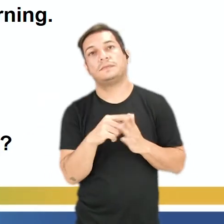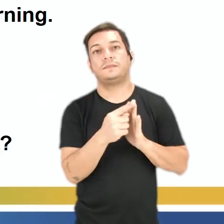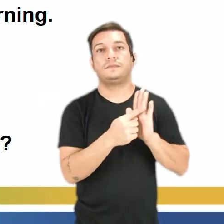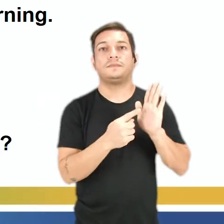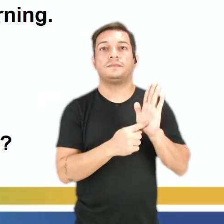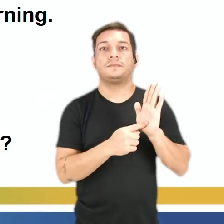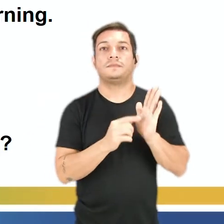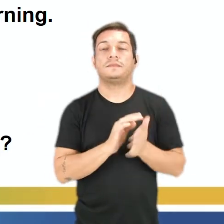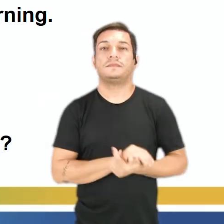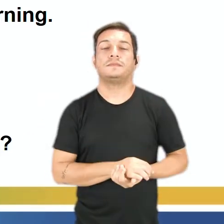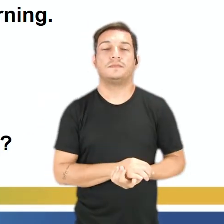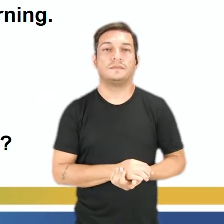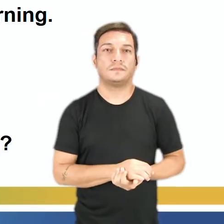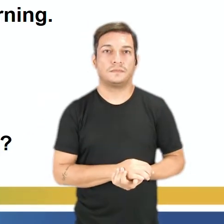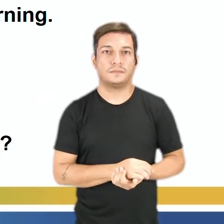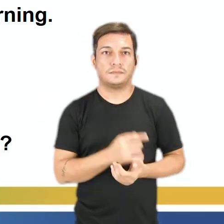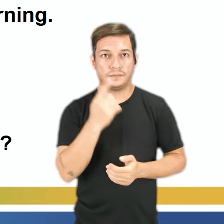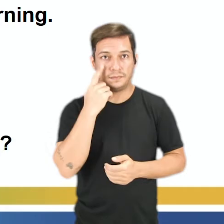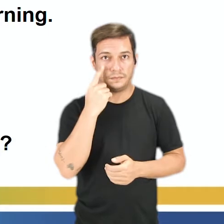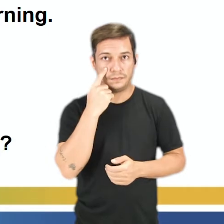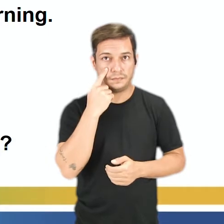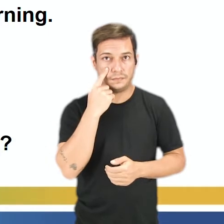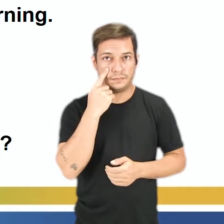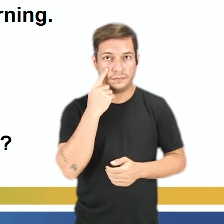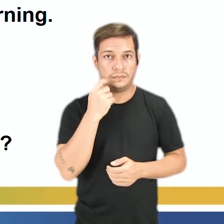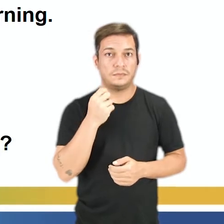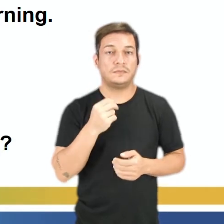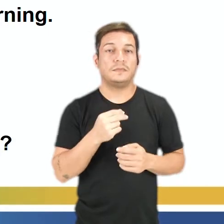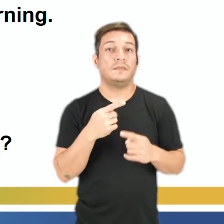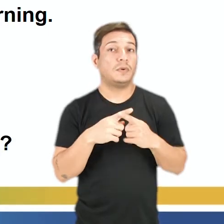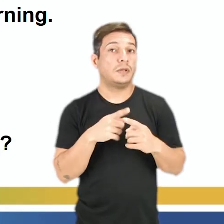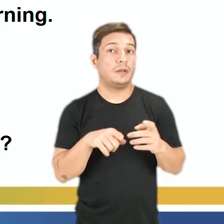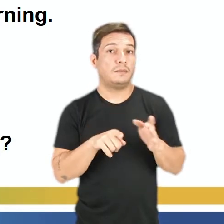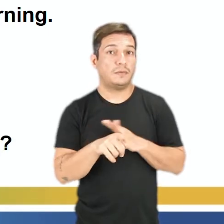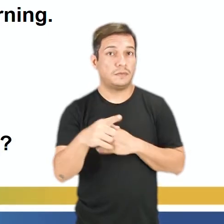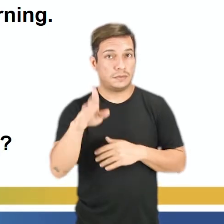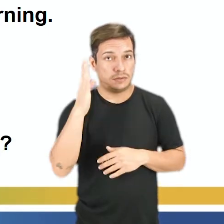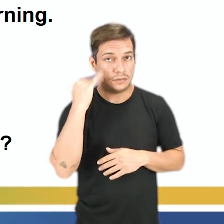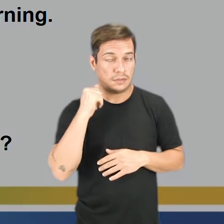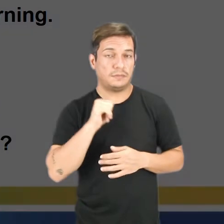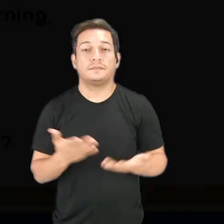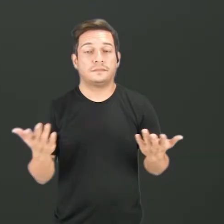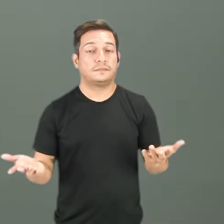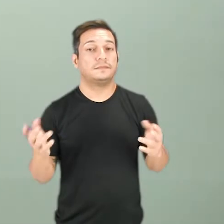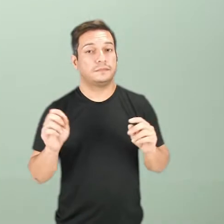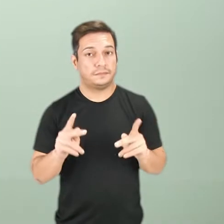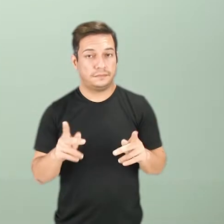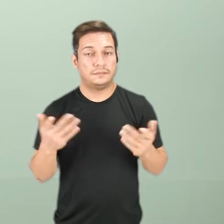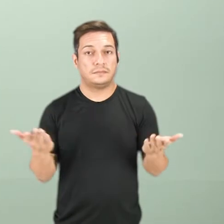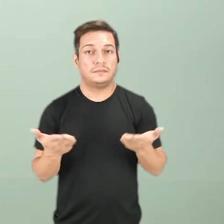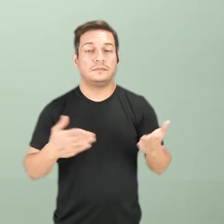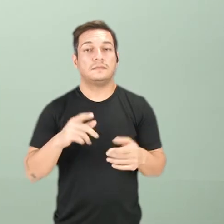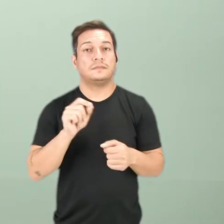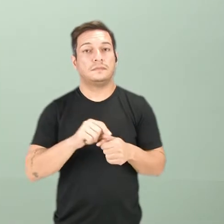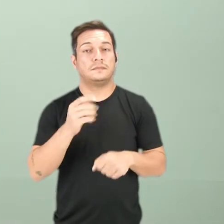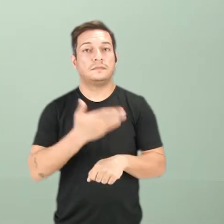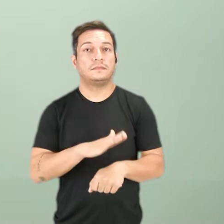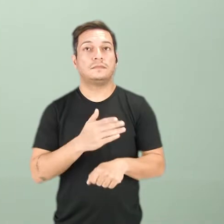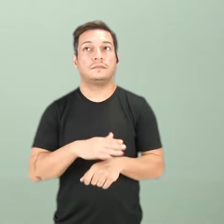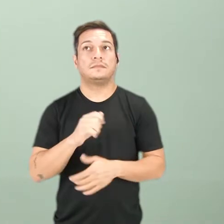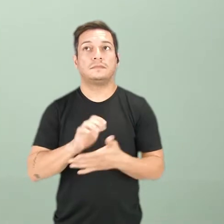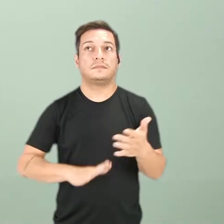não tem, tá? Na segunda frase é sem esse ponto de interrogação, porque não é pergunta. Isso aí você já sabe. Muito bem. Ok. Agora nós